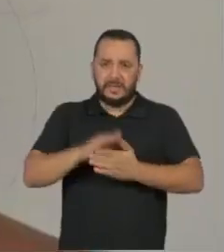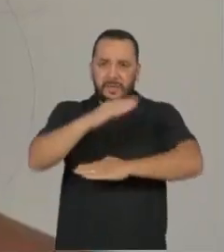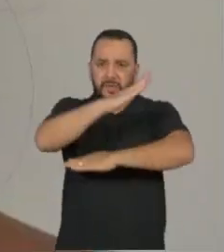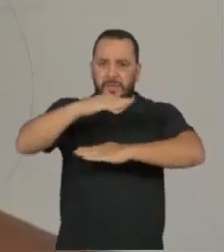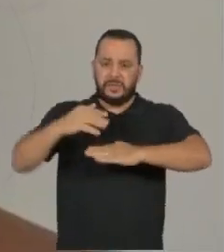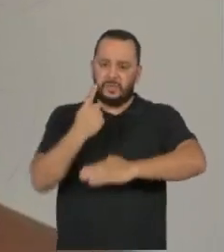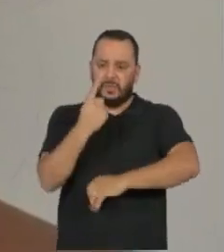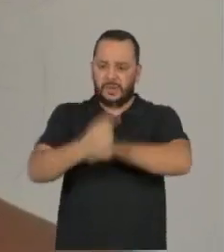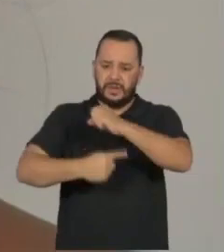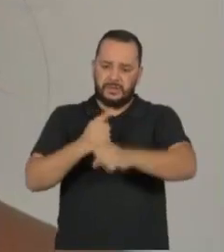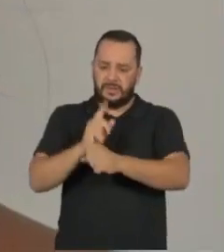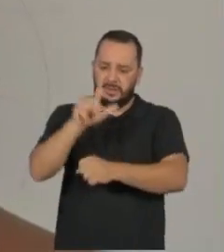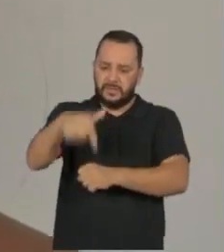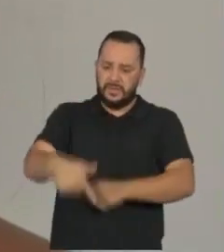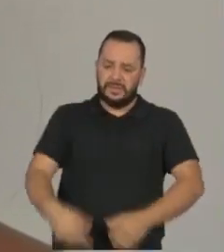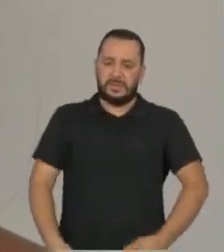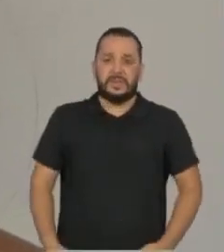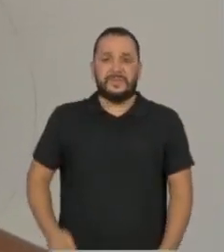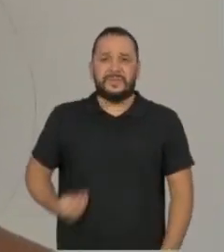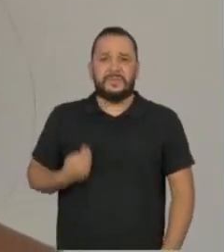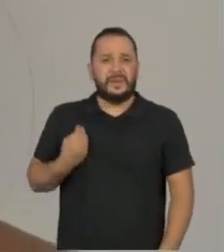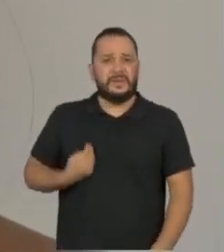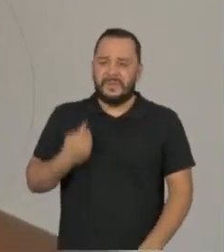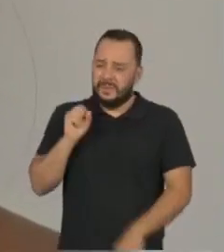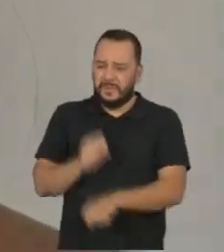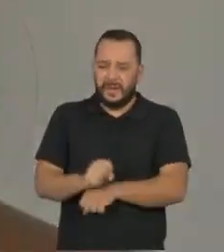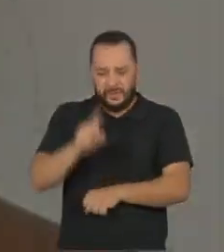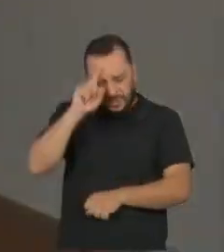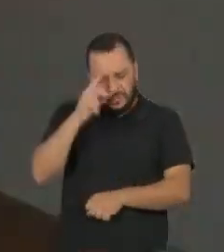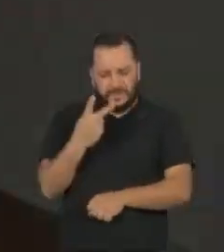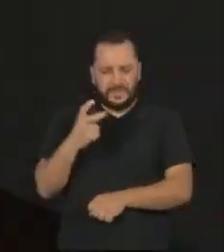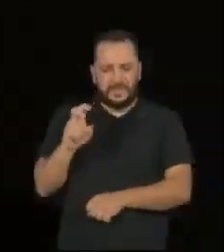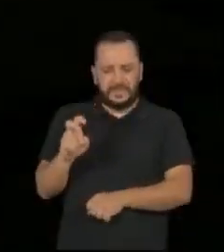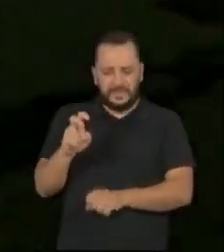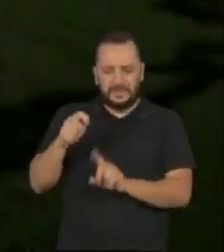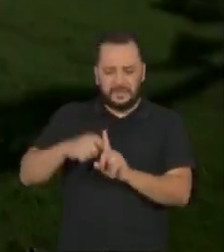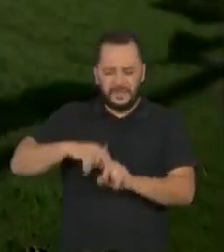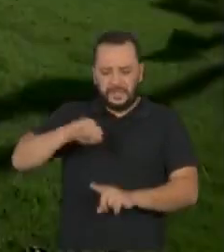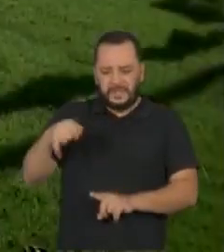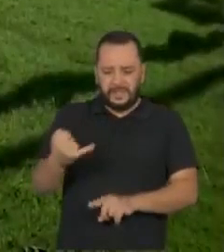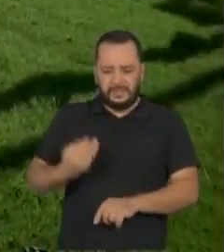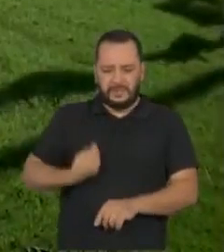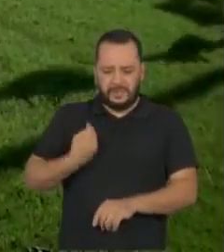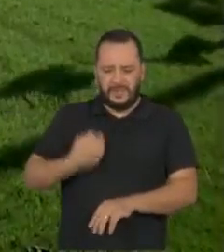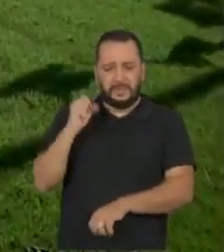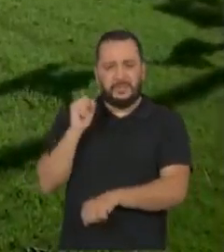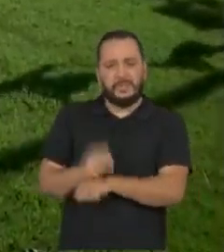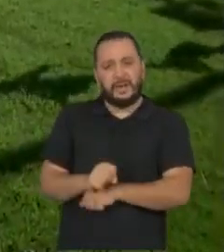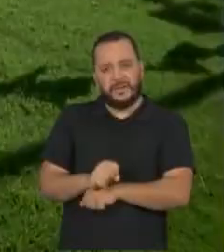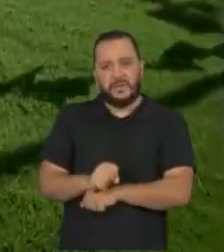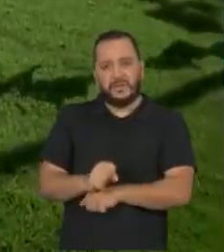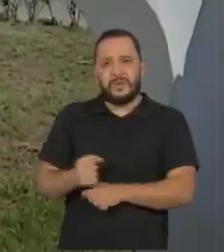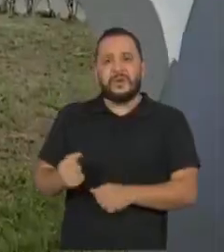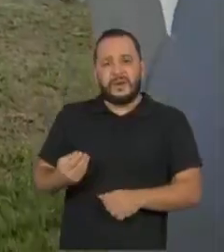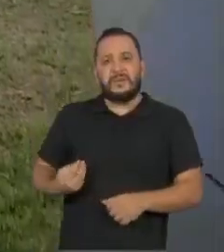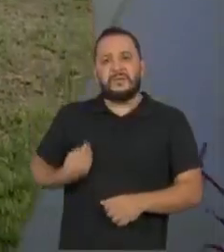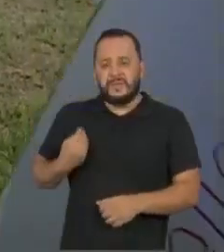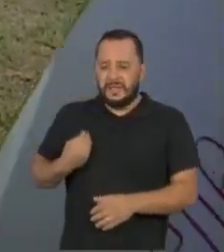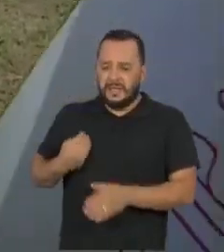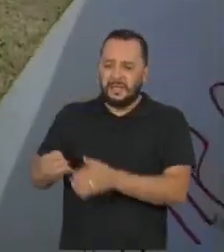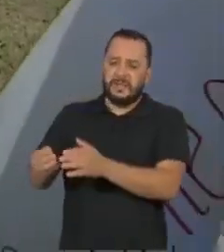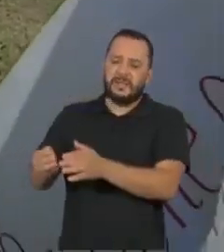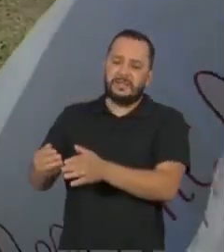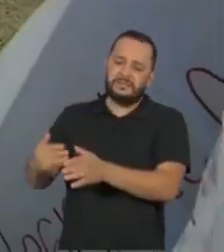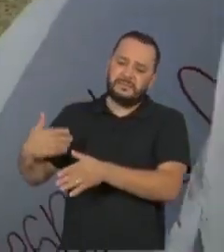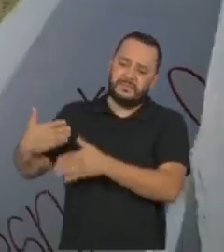depois. Que a vida parou, dia 25 de janeiro parou. O tempo está passando, a vida está